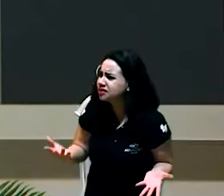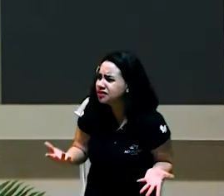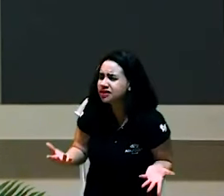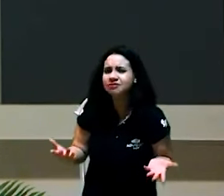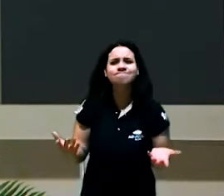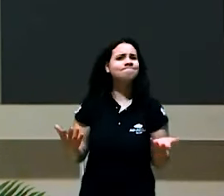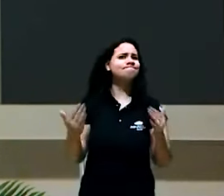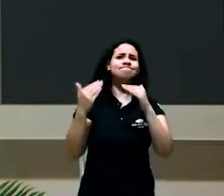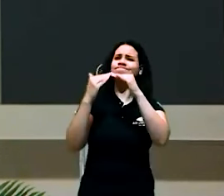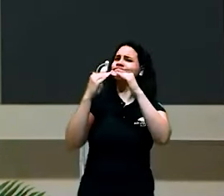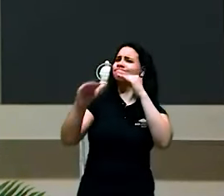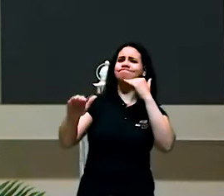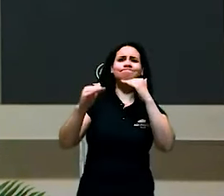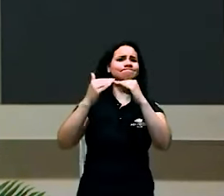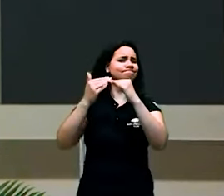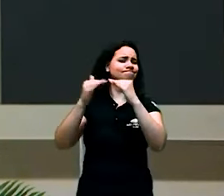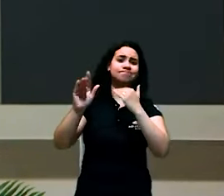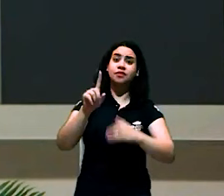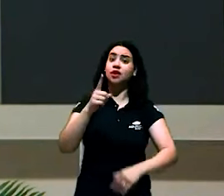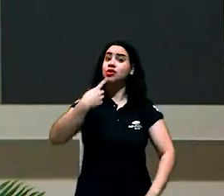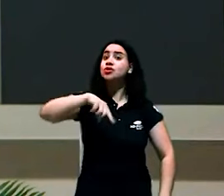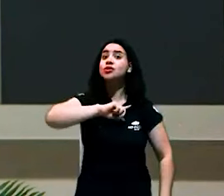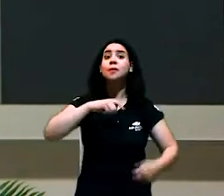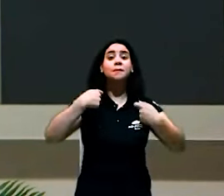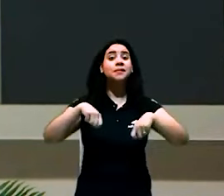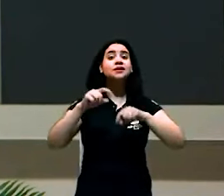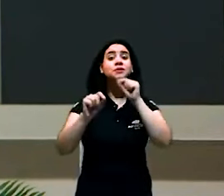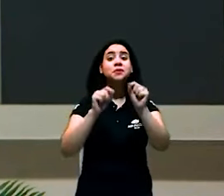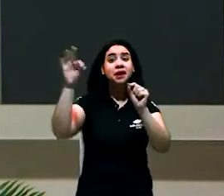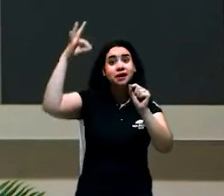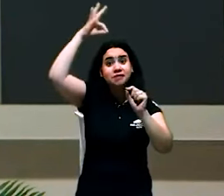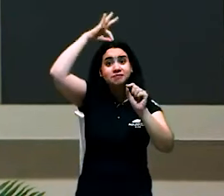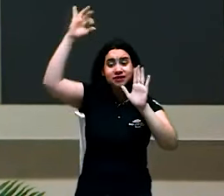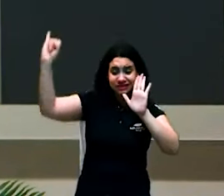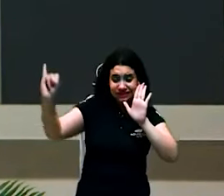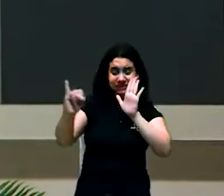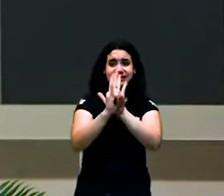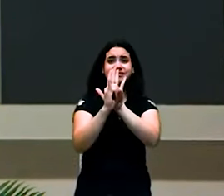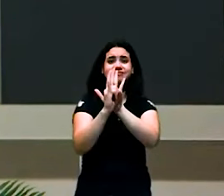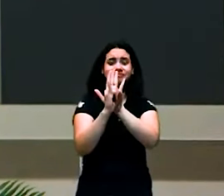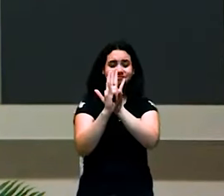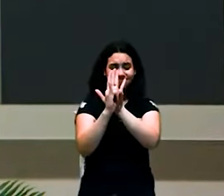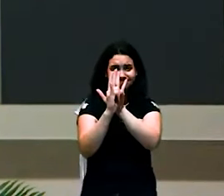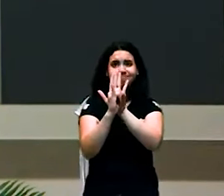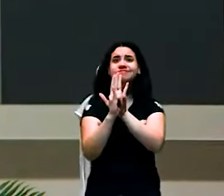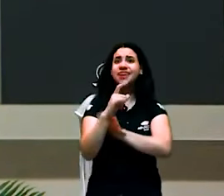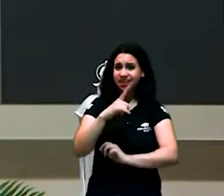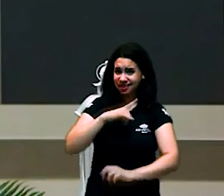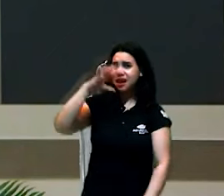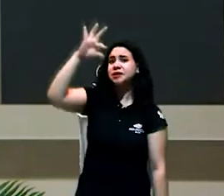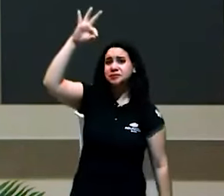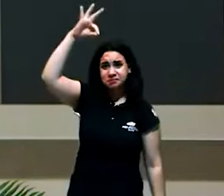Santo. Igreja, vamos identificar com o Espírito Santo do Senhor nesta época. Porque tem um montão de